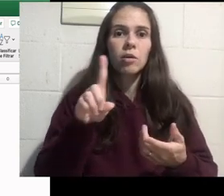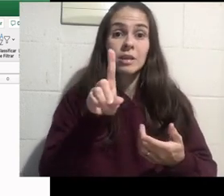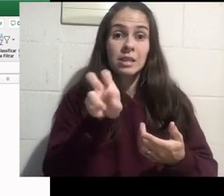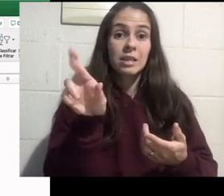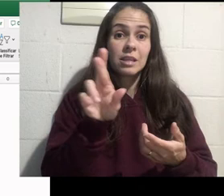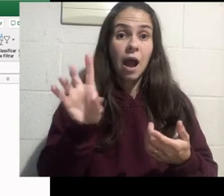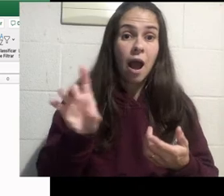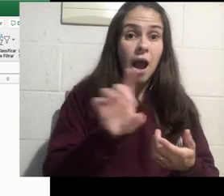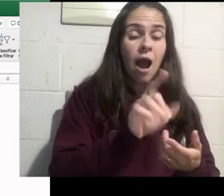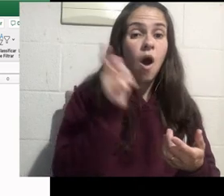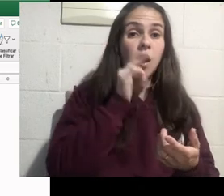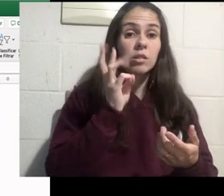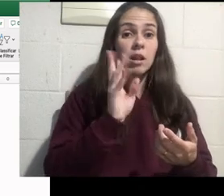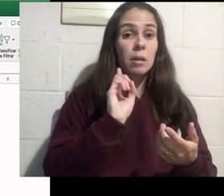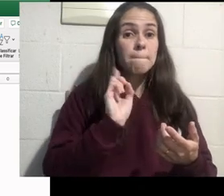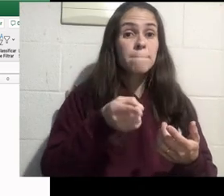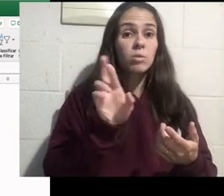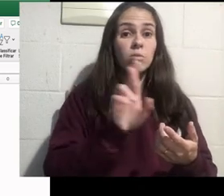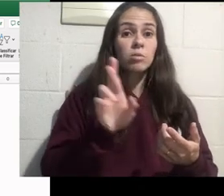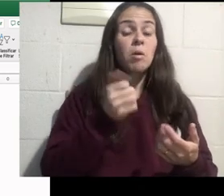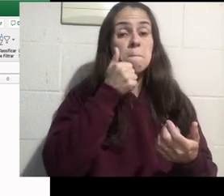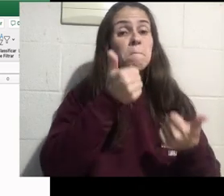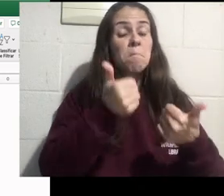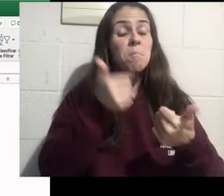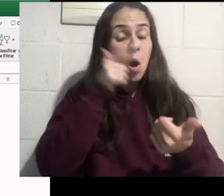vai captar R$3.000, que vai ser suficiente para